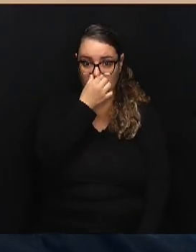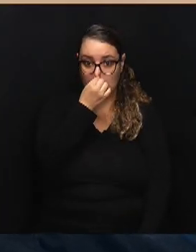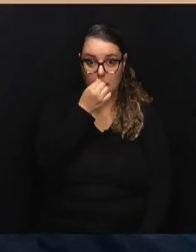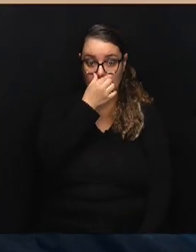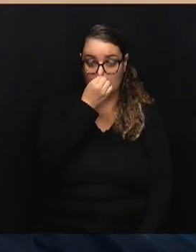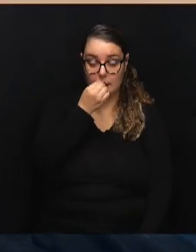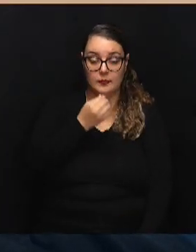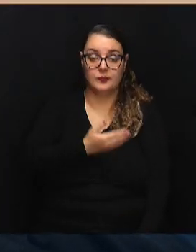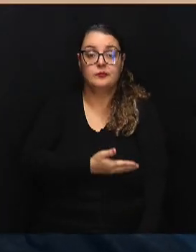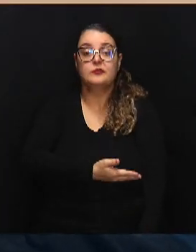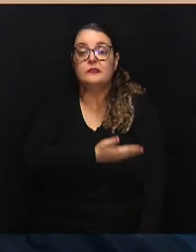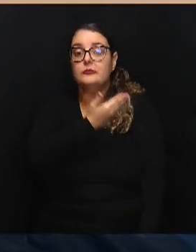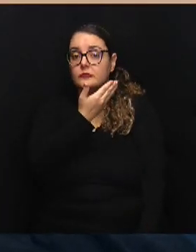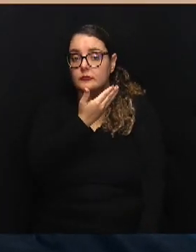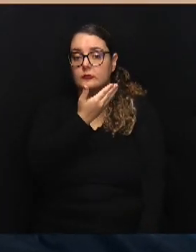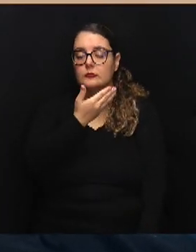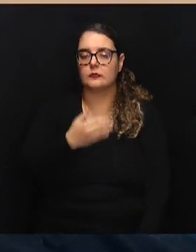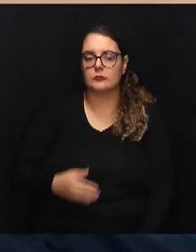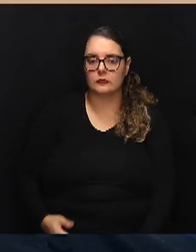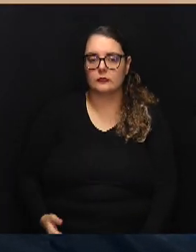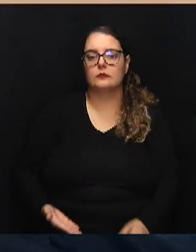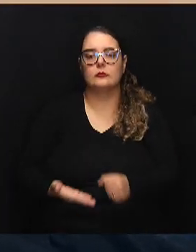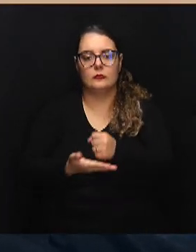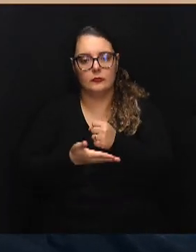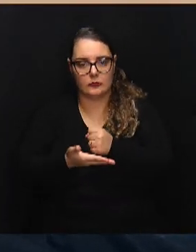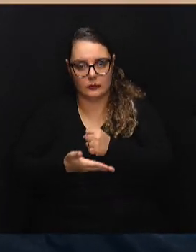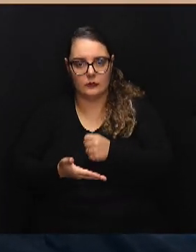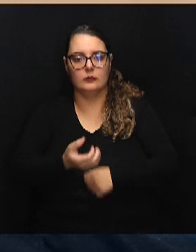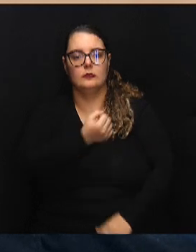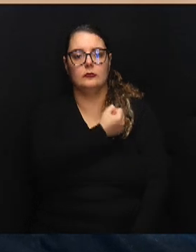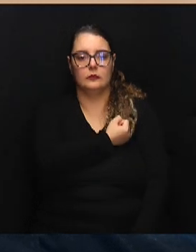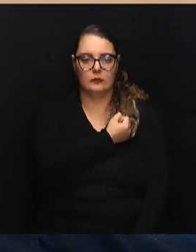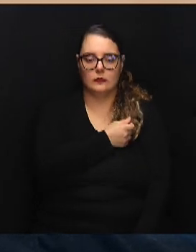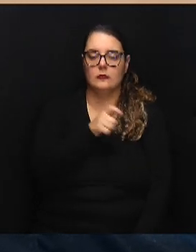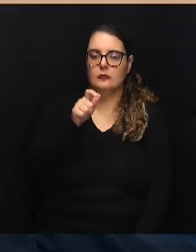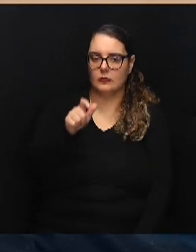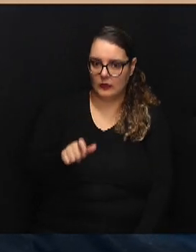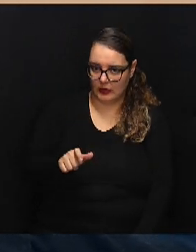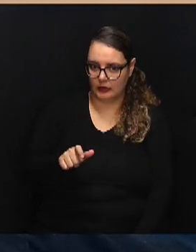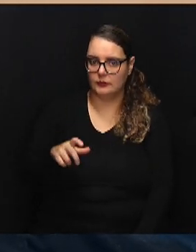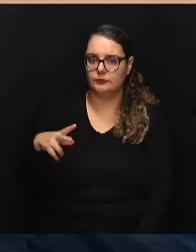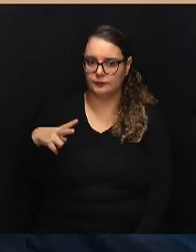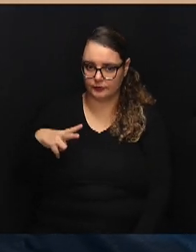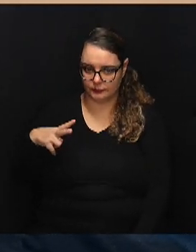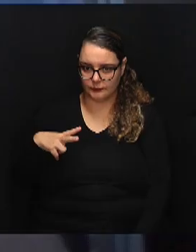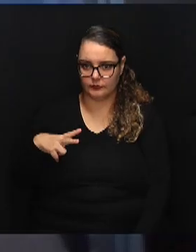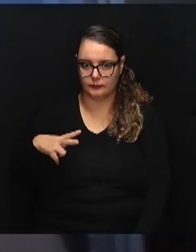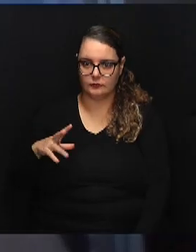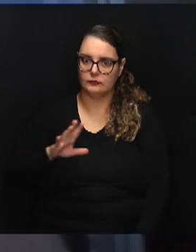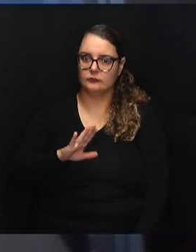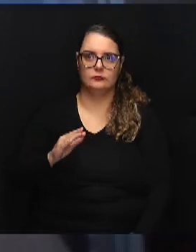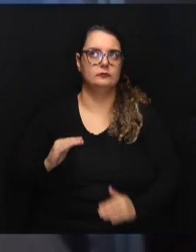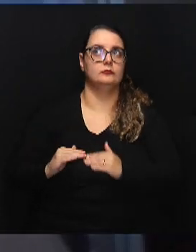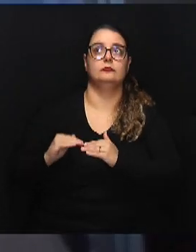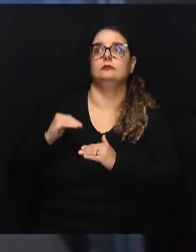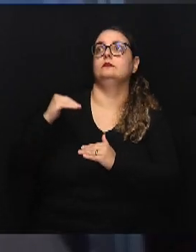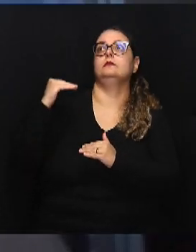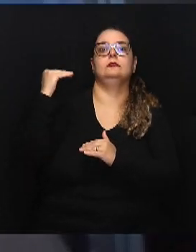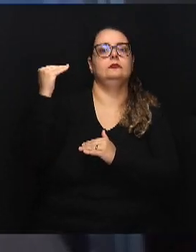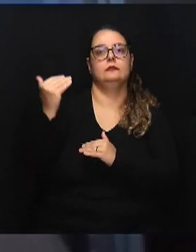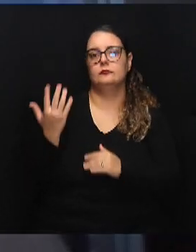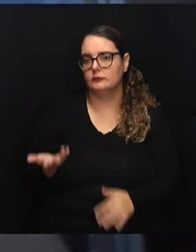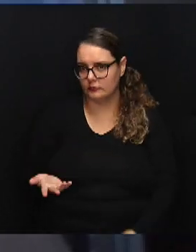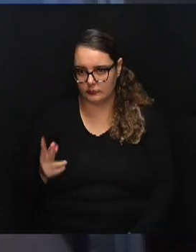uma elevação dos níveis basais daquela pessoa individualmente, mas não chega a ser um diagnóstico